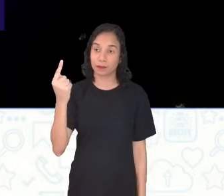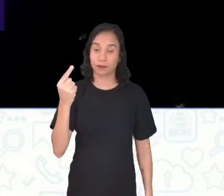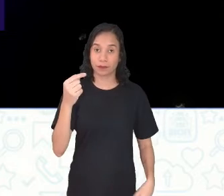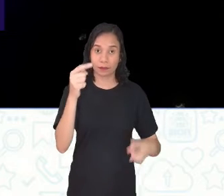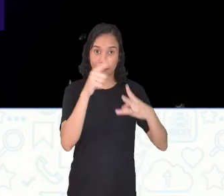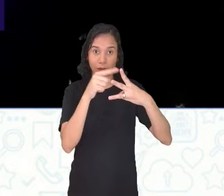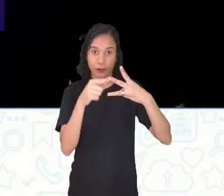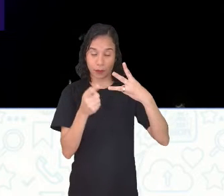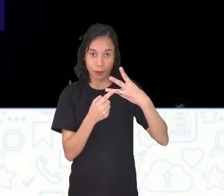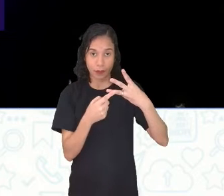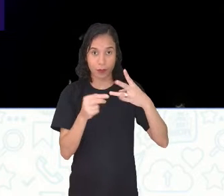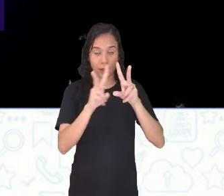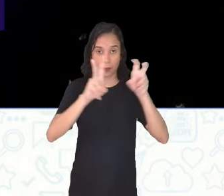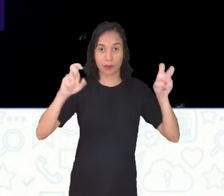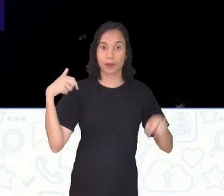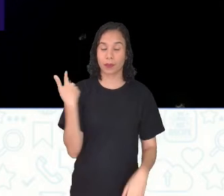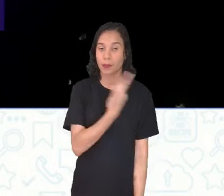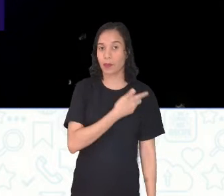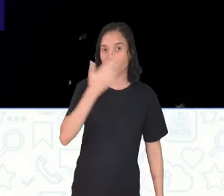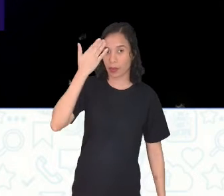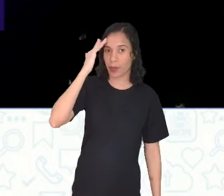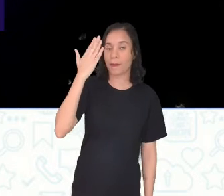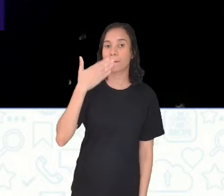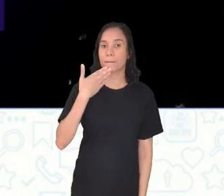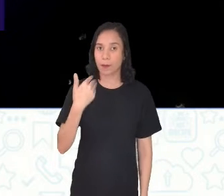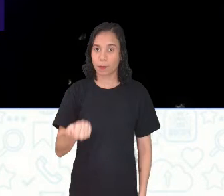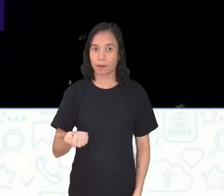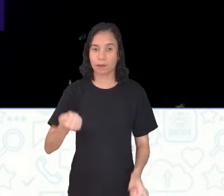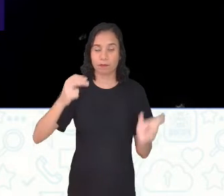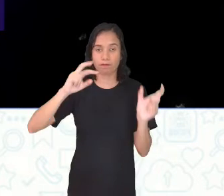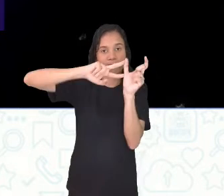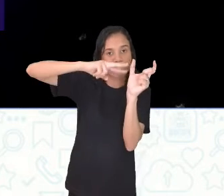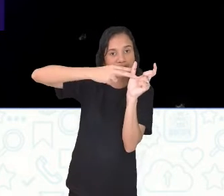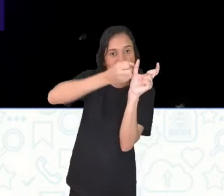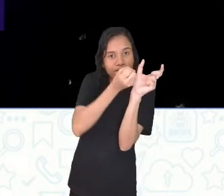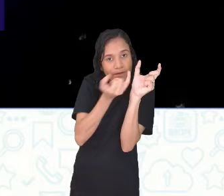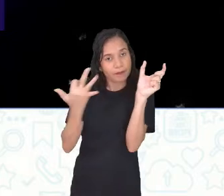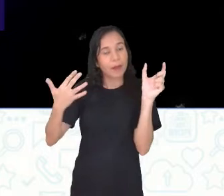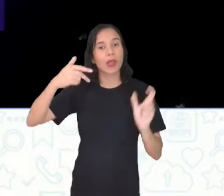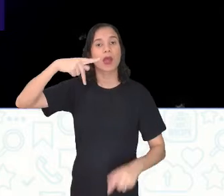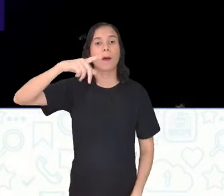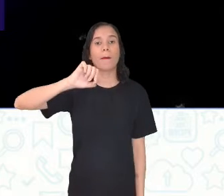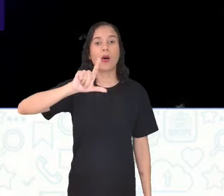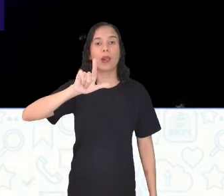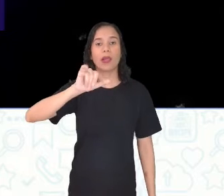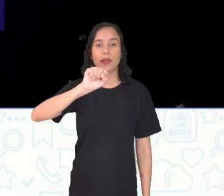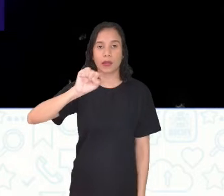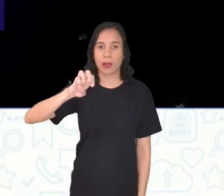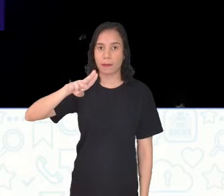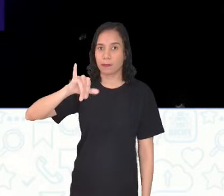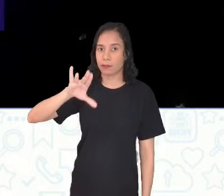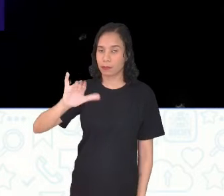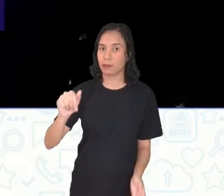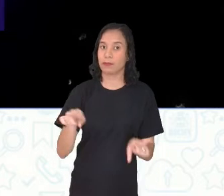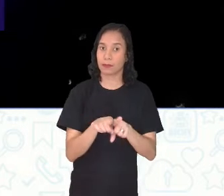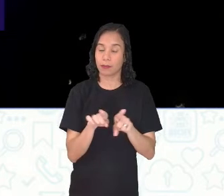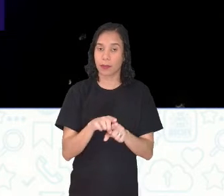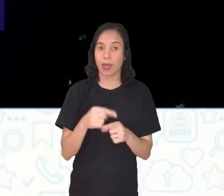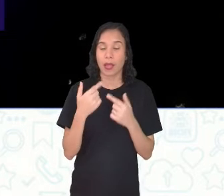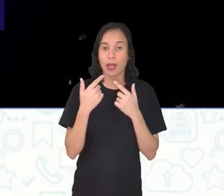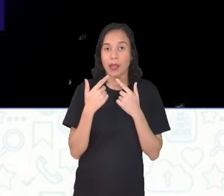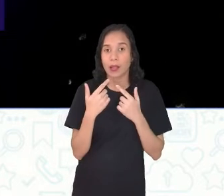gente conseguir entender melhor a polissemia. E a linguagem conotativa, que é aquela